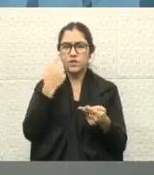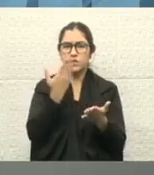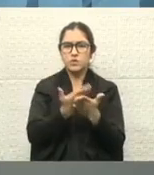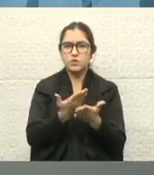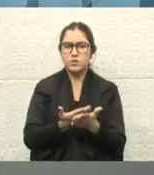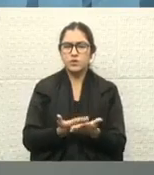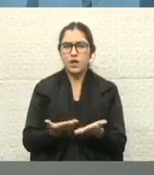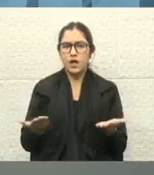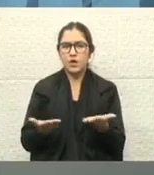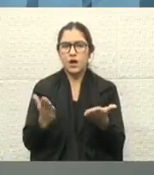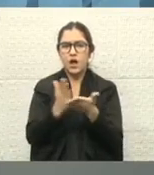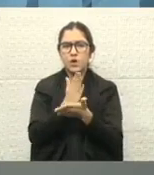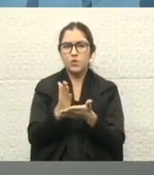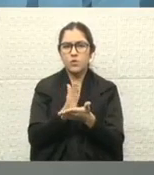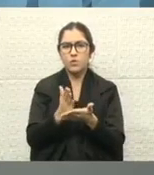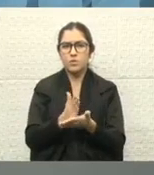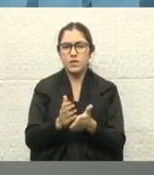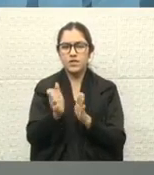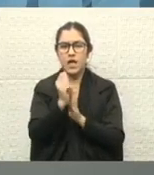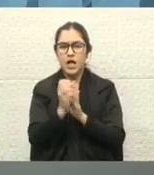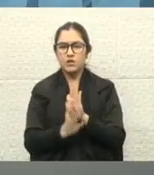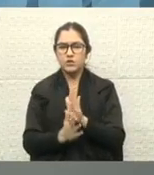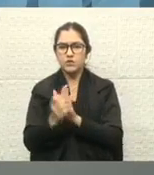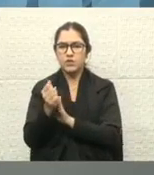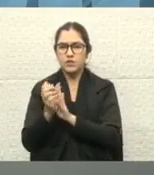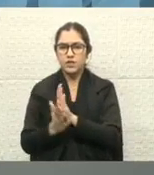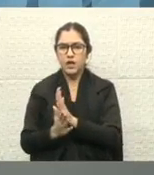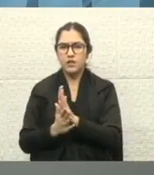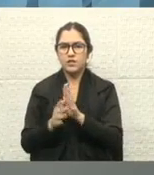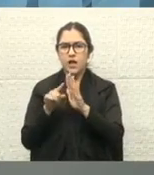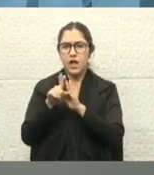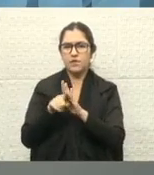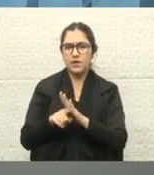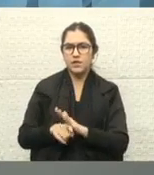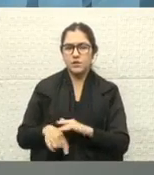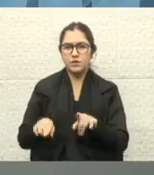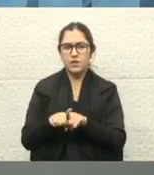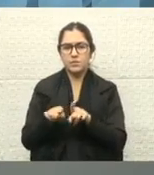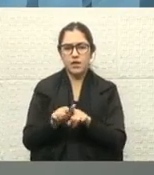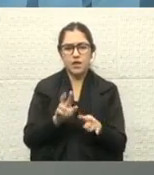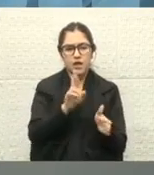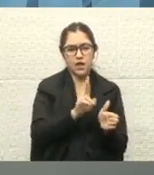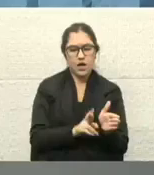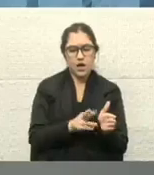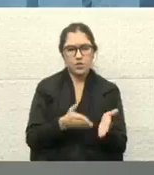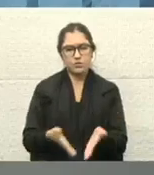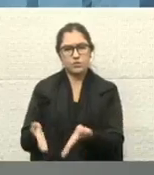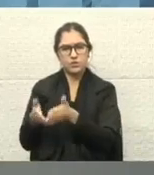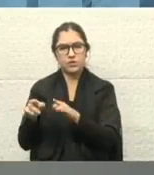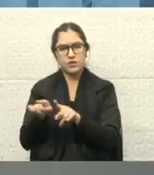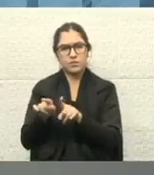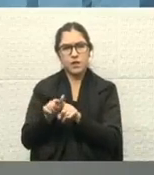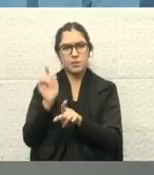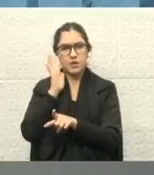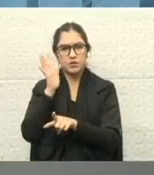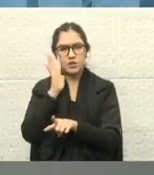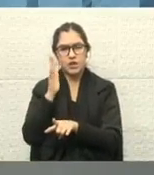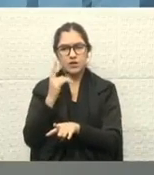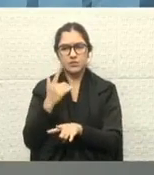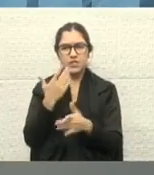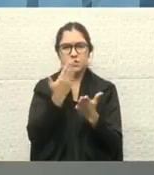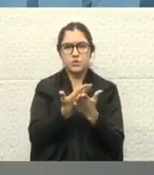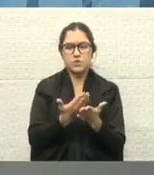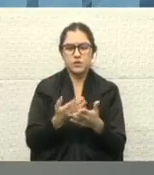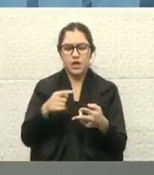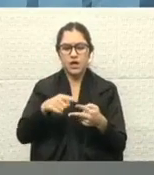estudar agora em algumas atividades a avaliação tanto da parte real quanto da parte imaginária.